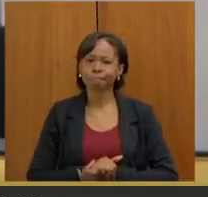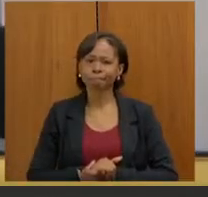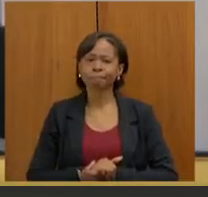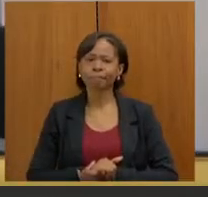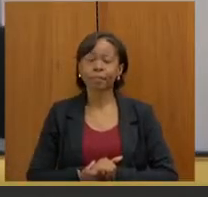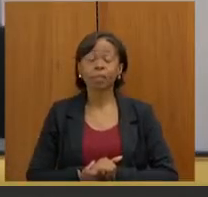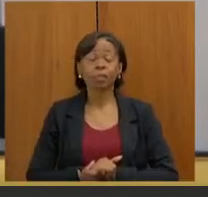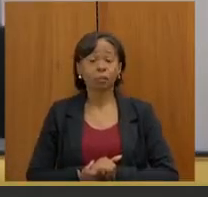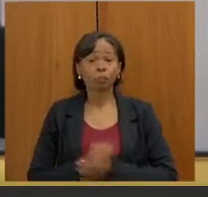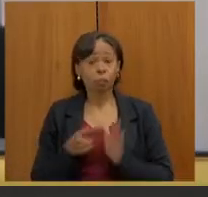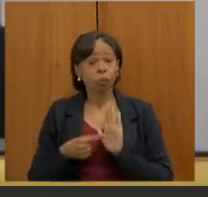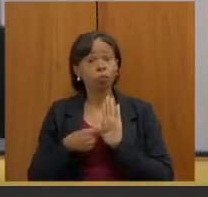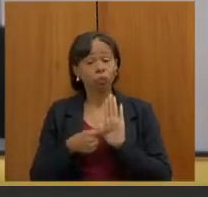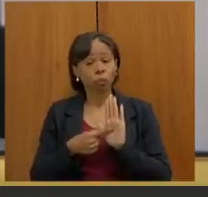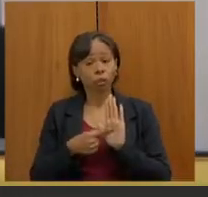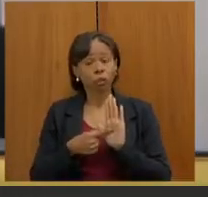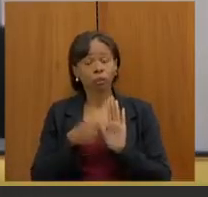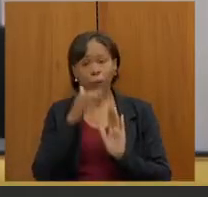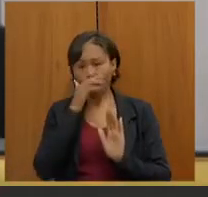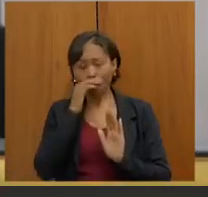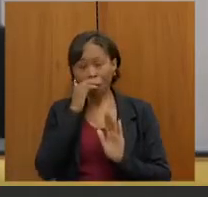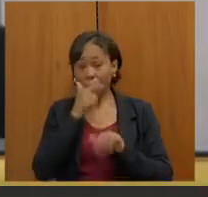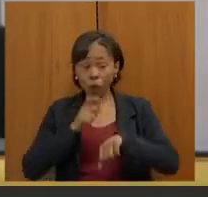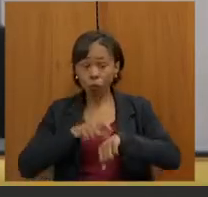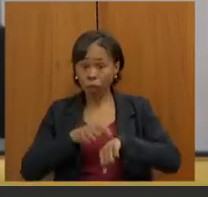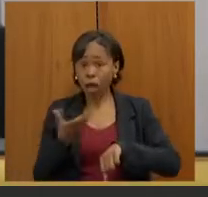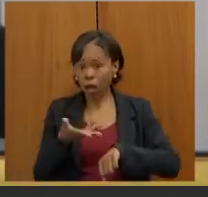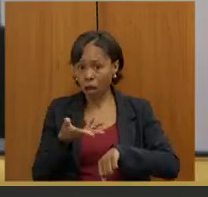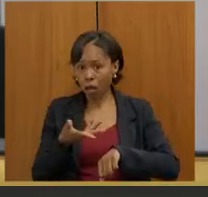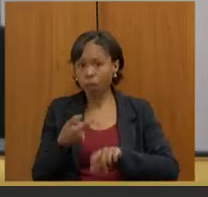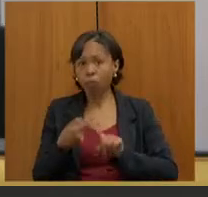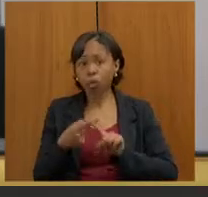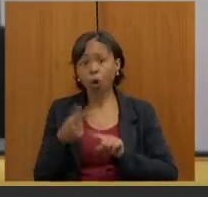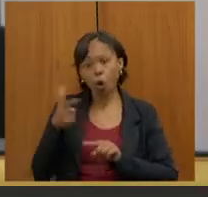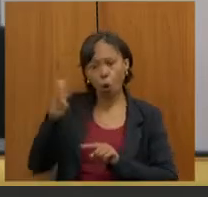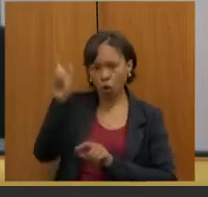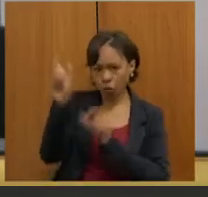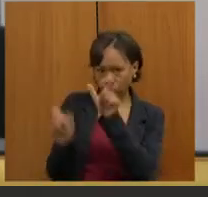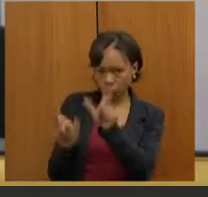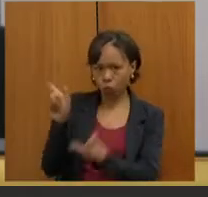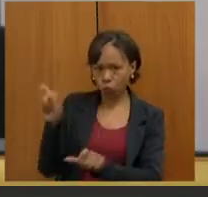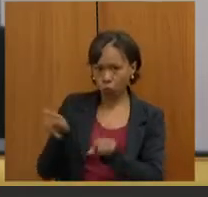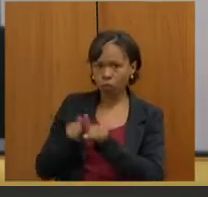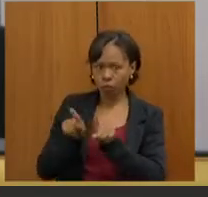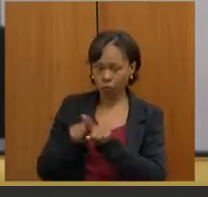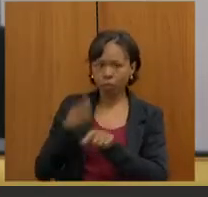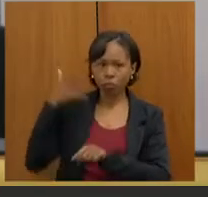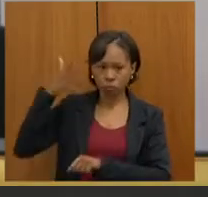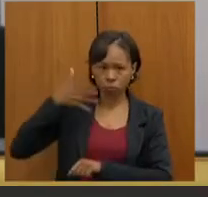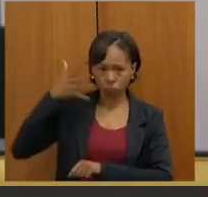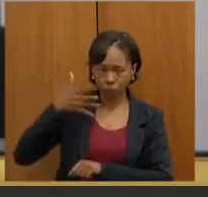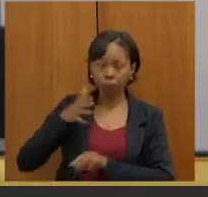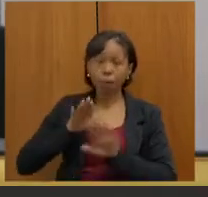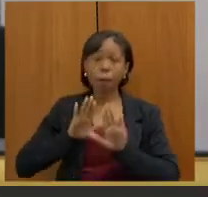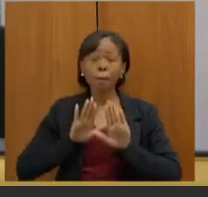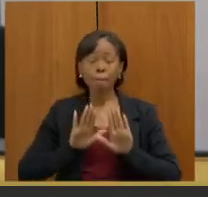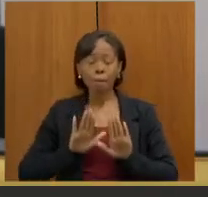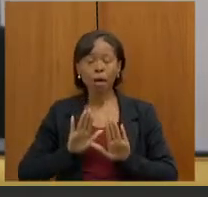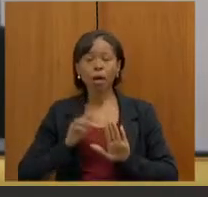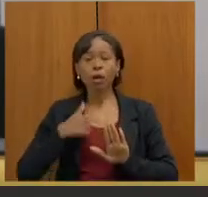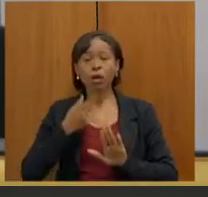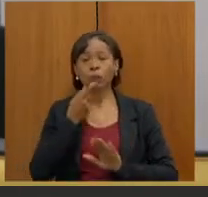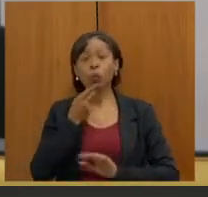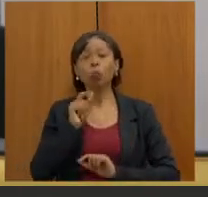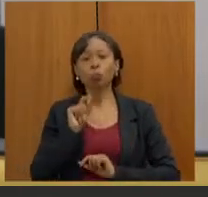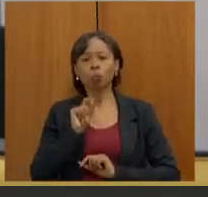quero registrar aqui Doutora Ingrid eu vou acelerar aqui gente eu quero muito ouvir as outras participantes estão conosco aqui na mesa mas dizer que